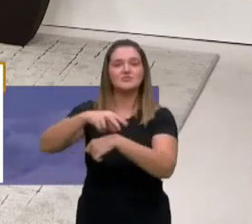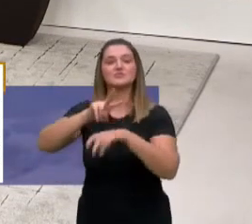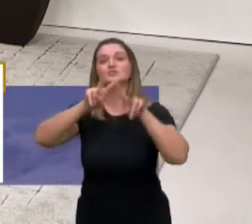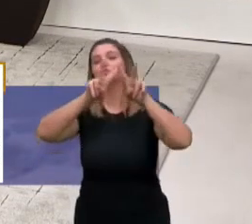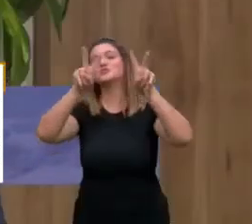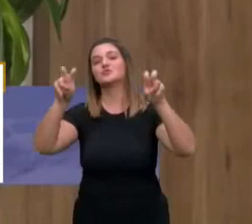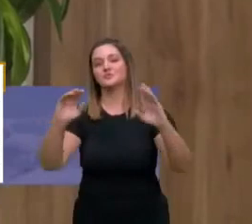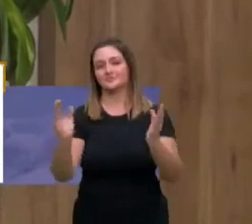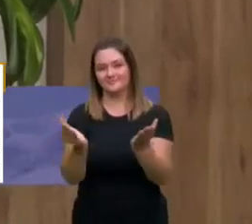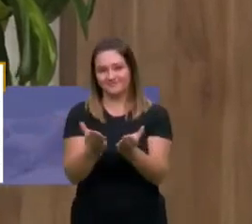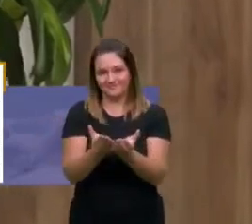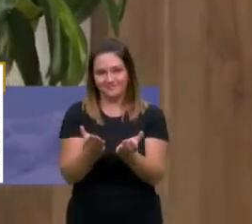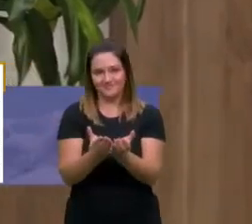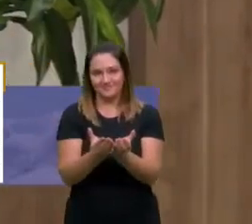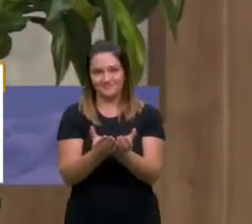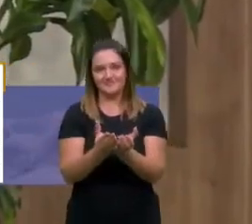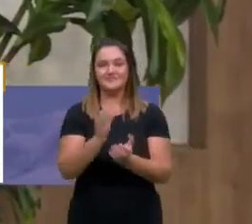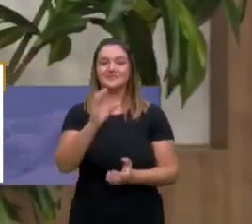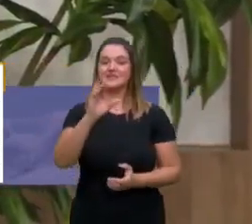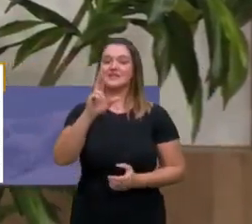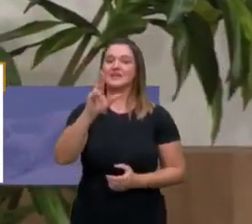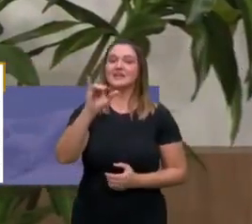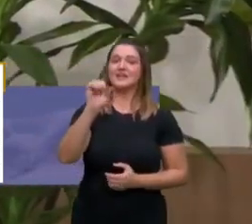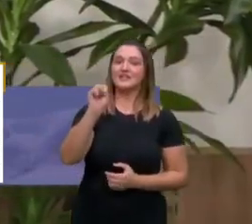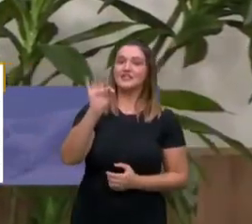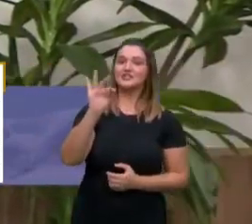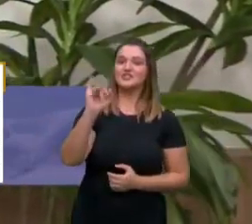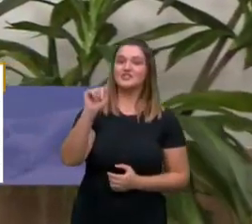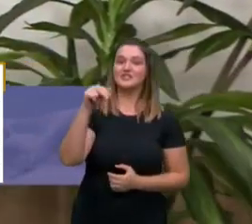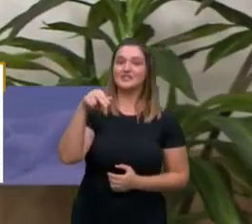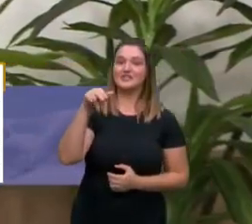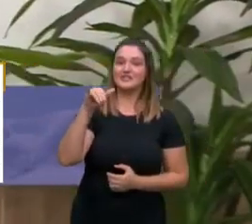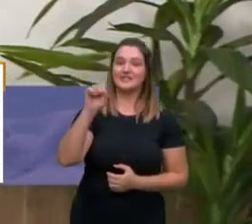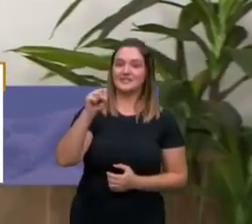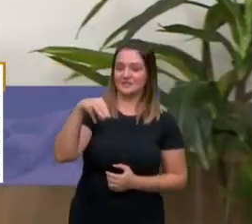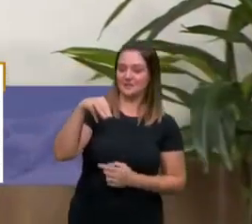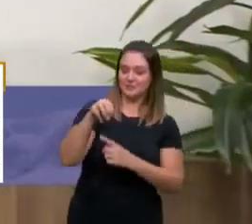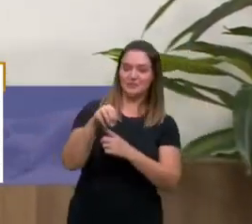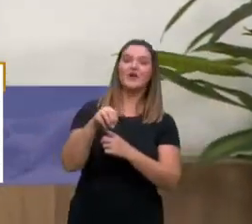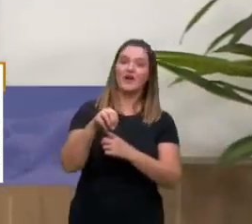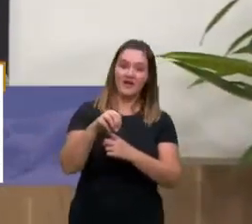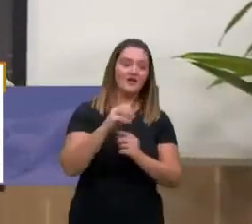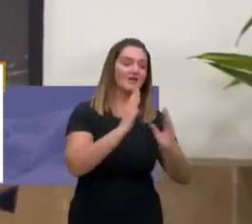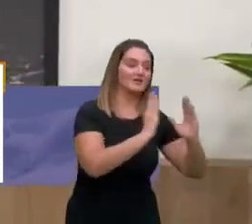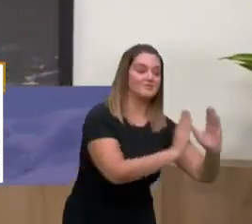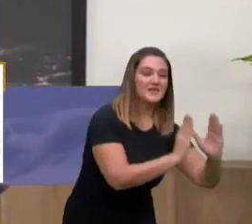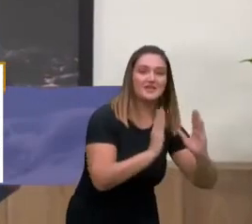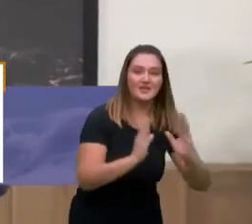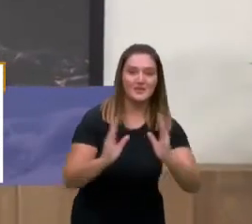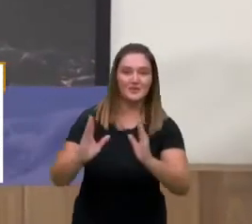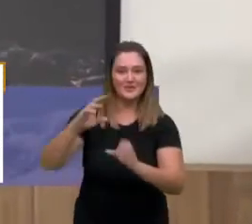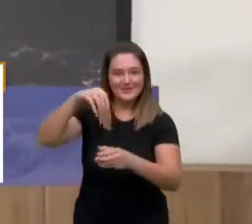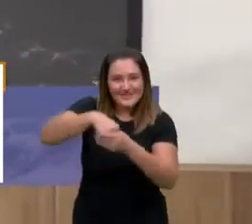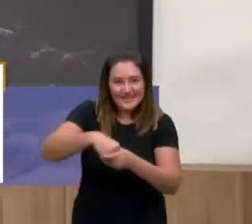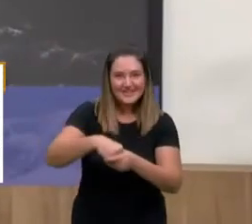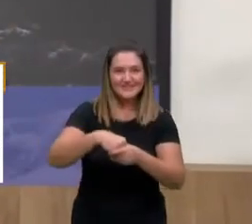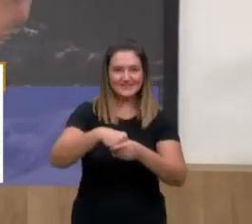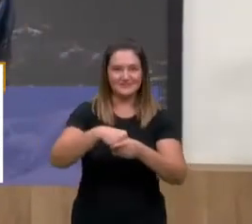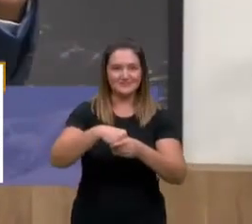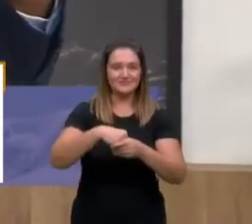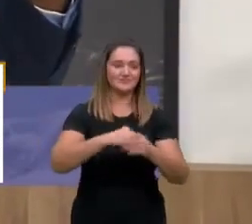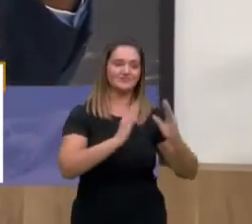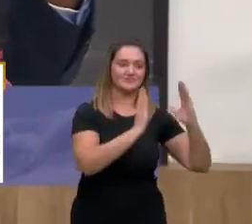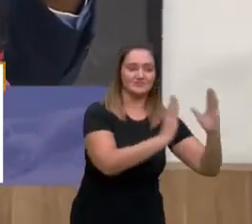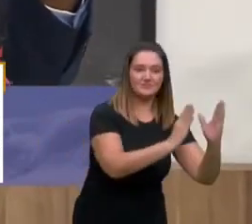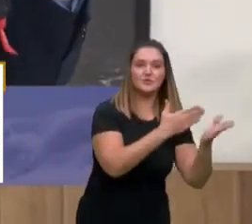cristianismo. As sete igrejas do Apocalipse são sete fases, são sete períodos do cristianismo,